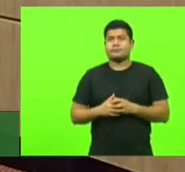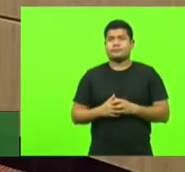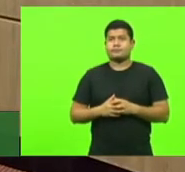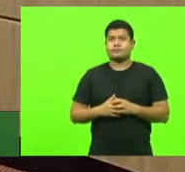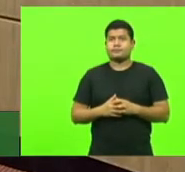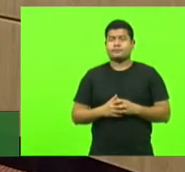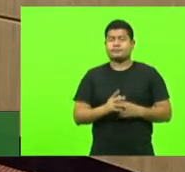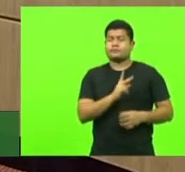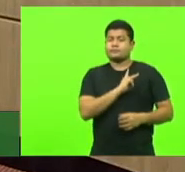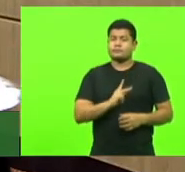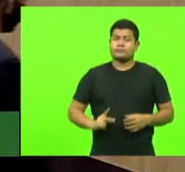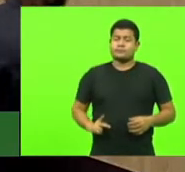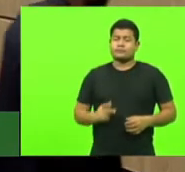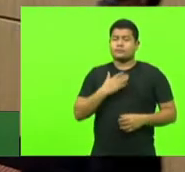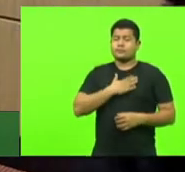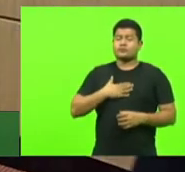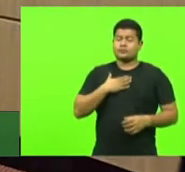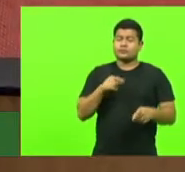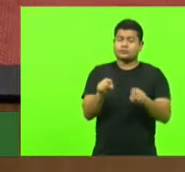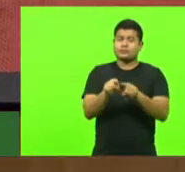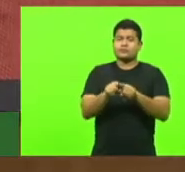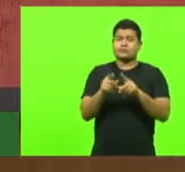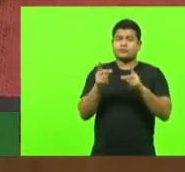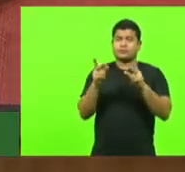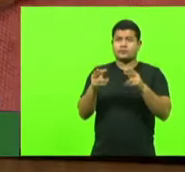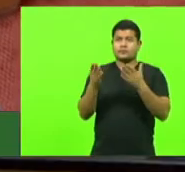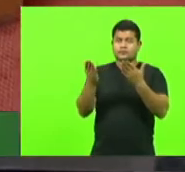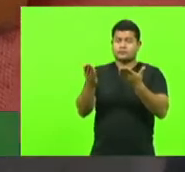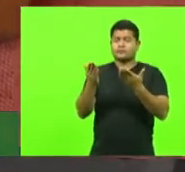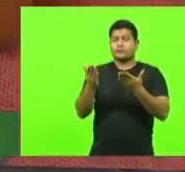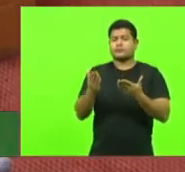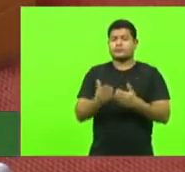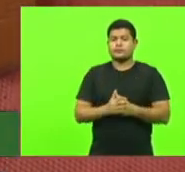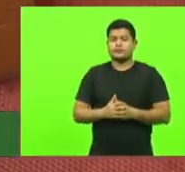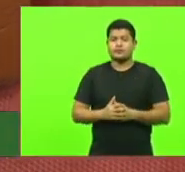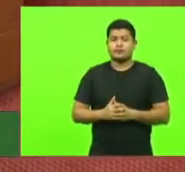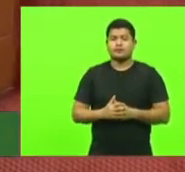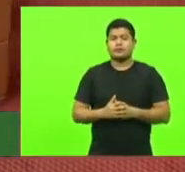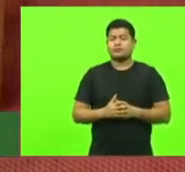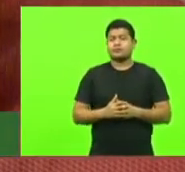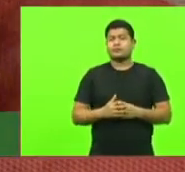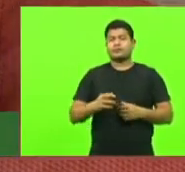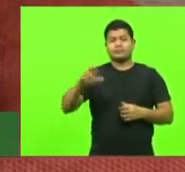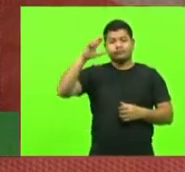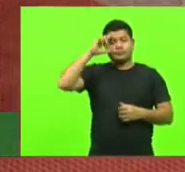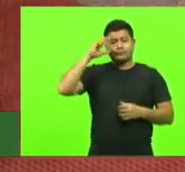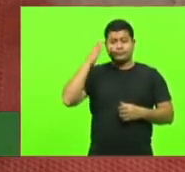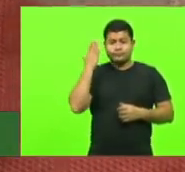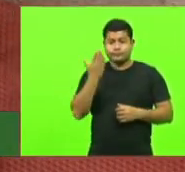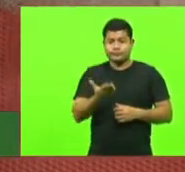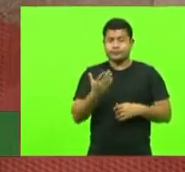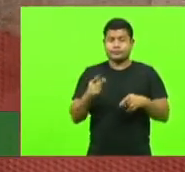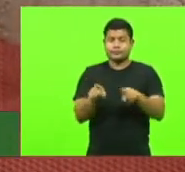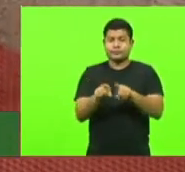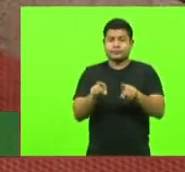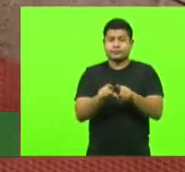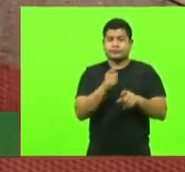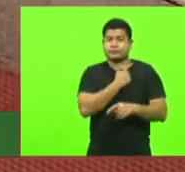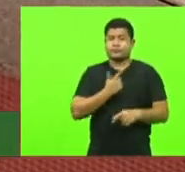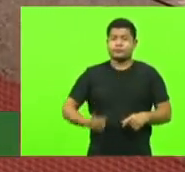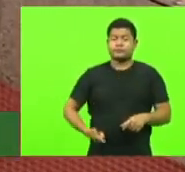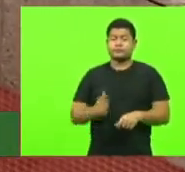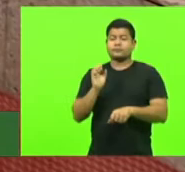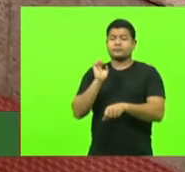presidente, também gostaria de fazer coro aqui ao deputado Alba, parabenizar Vossa Excelência, parabenizar também o governador Moisés por esse